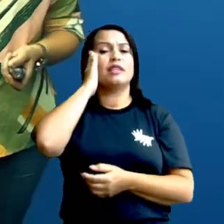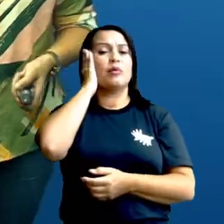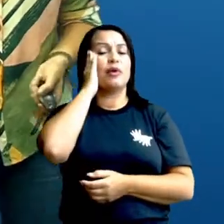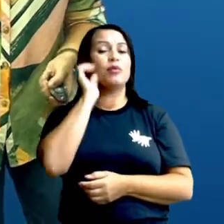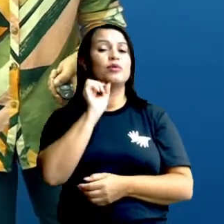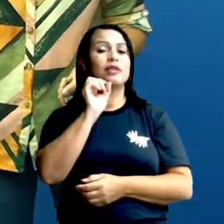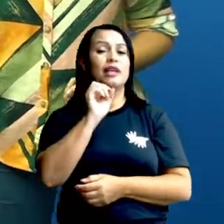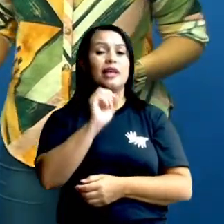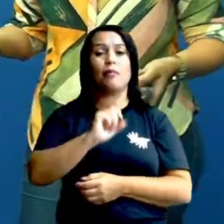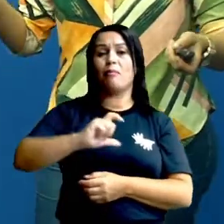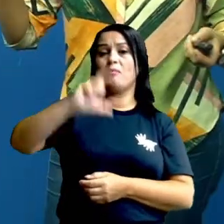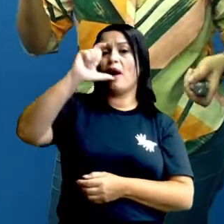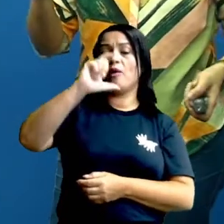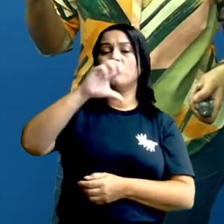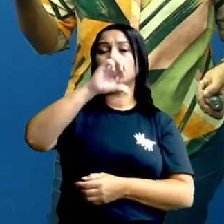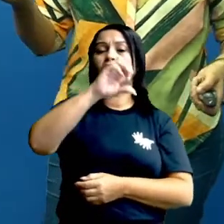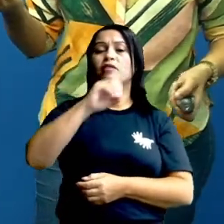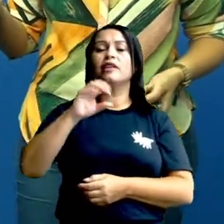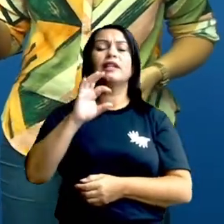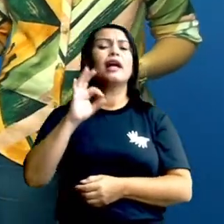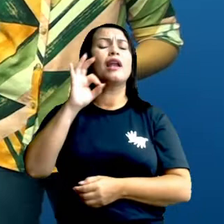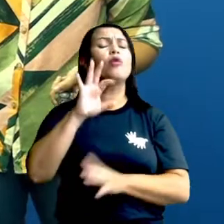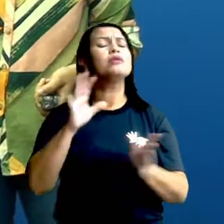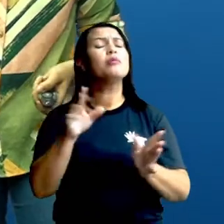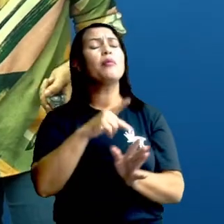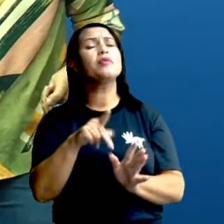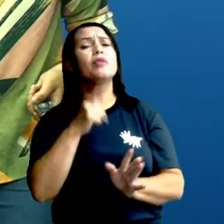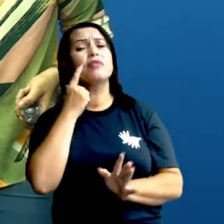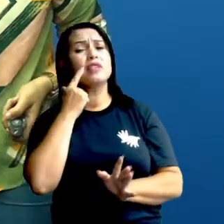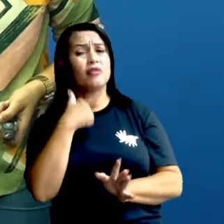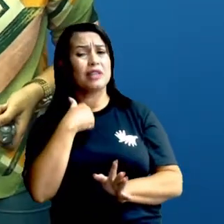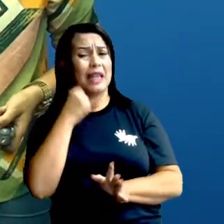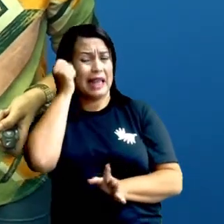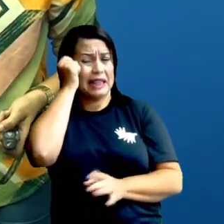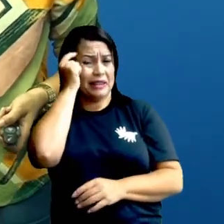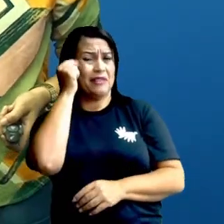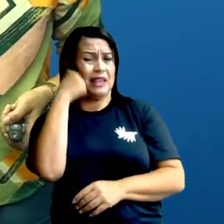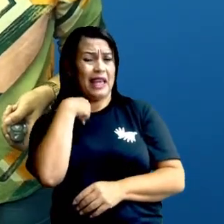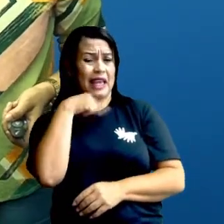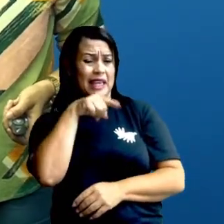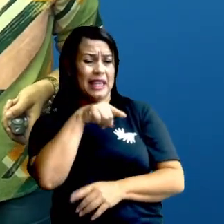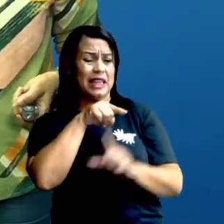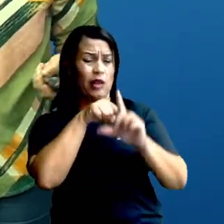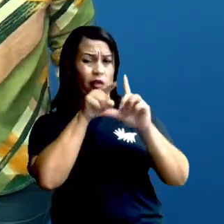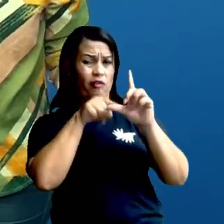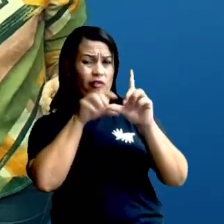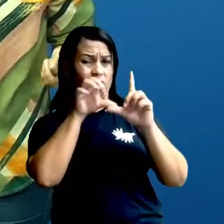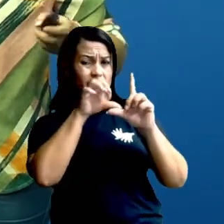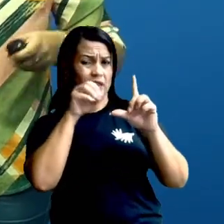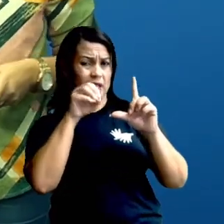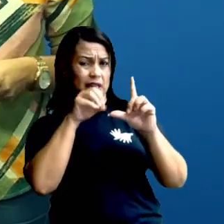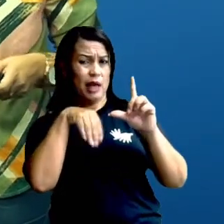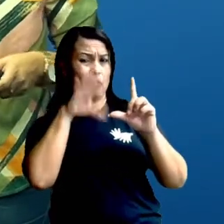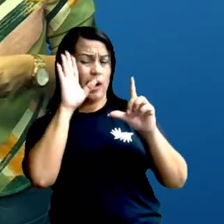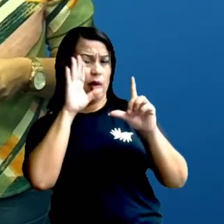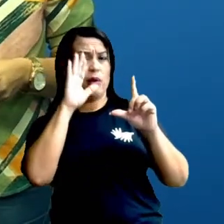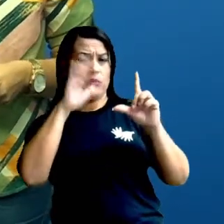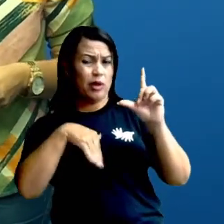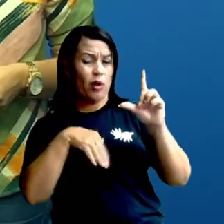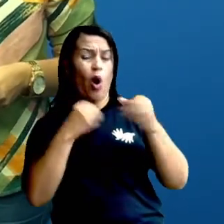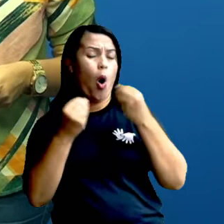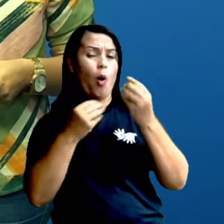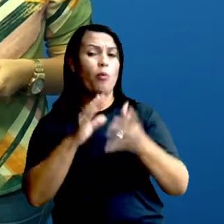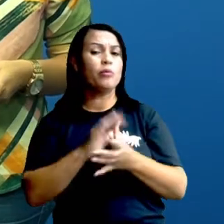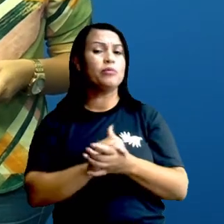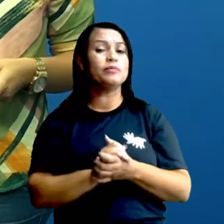logo é maior do que 90 graus macho para ir a professora e eu vou ter que adivinhar que o ângulo tem 90 graus a maior que 90 melhor que não